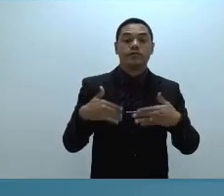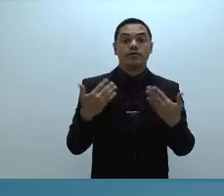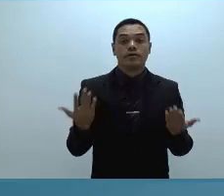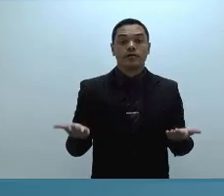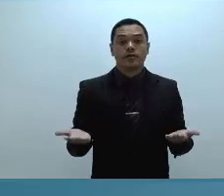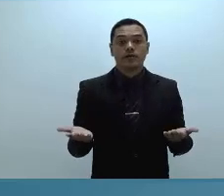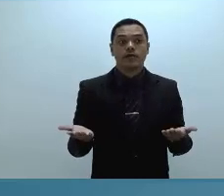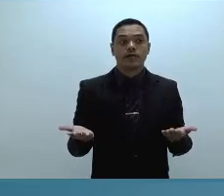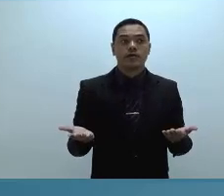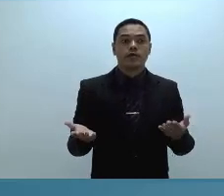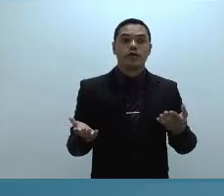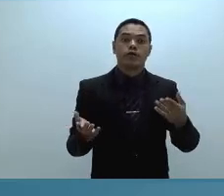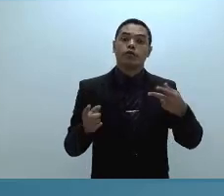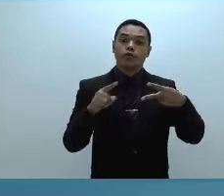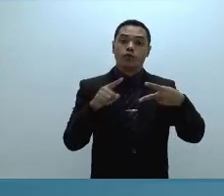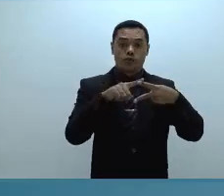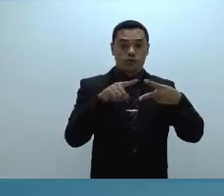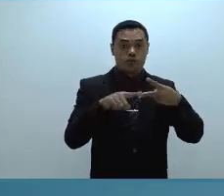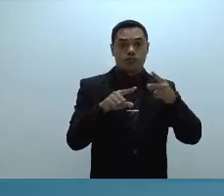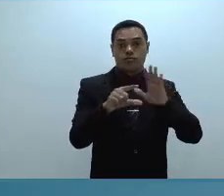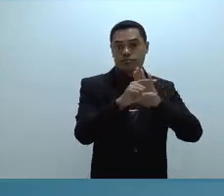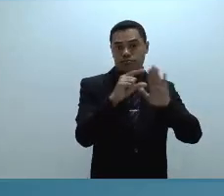está focada nesses dois parágrafos.